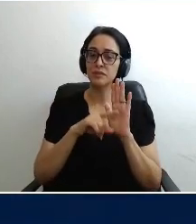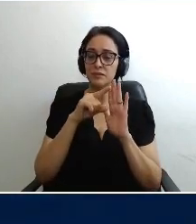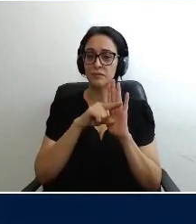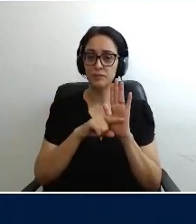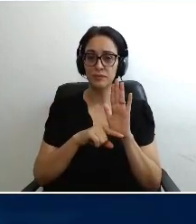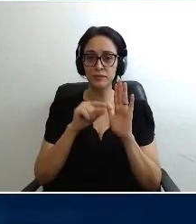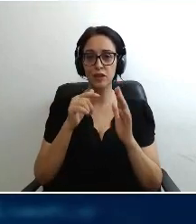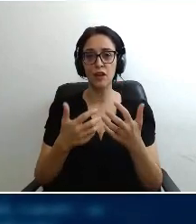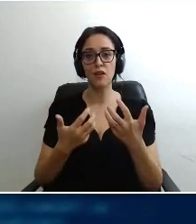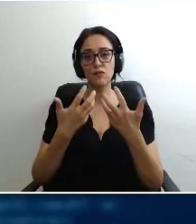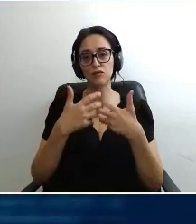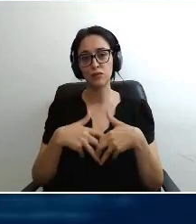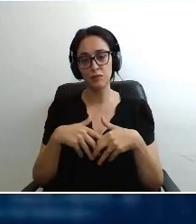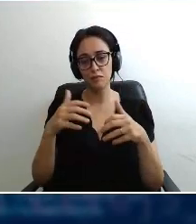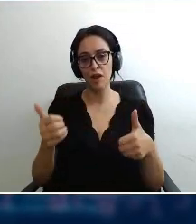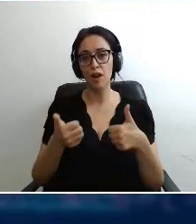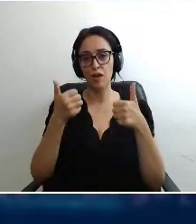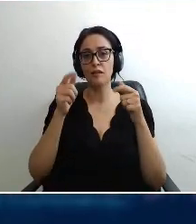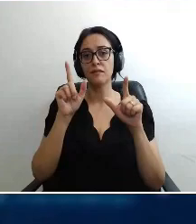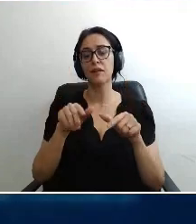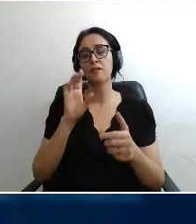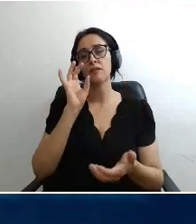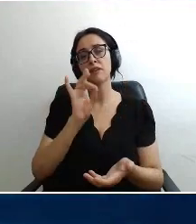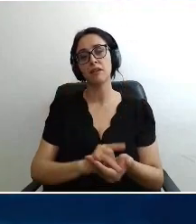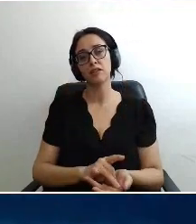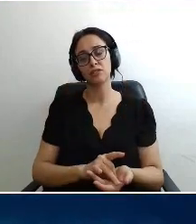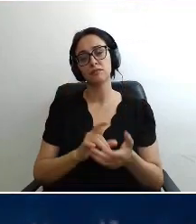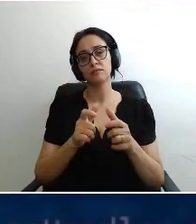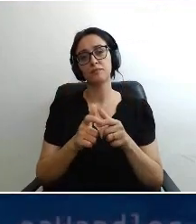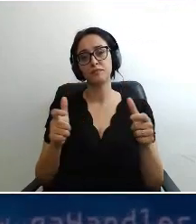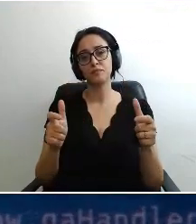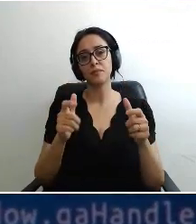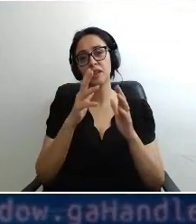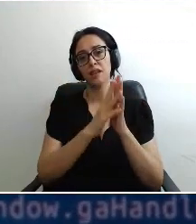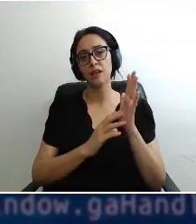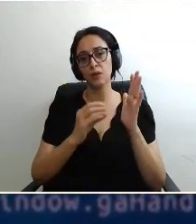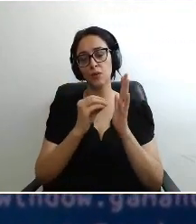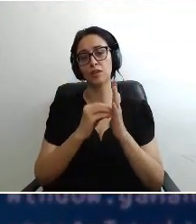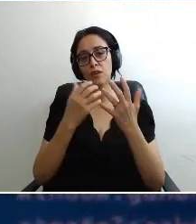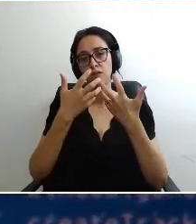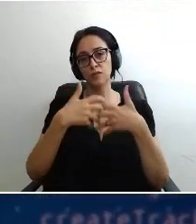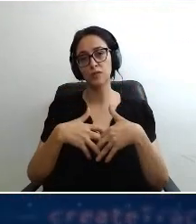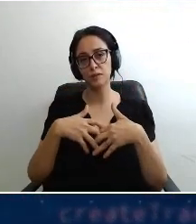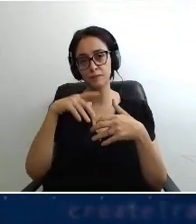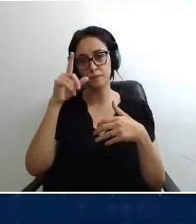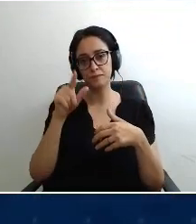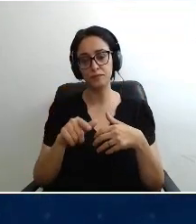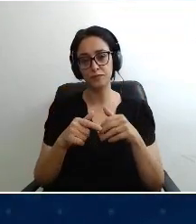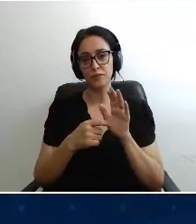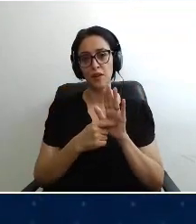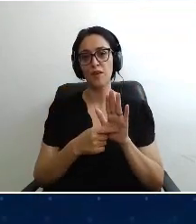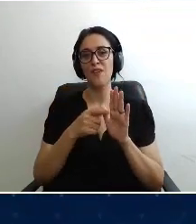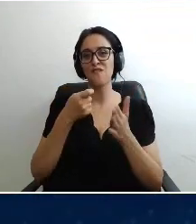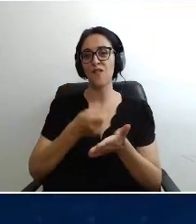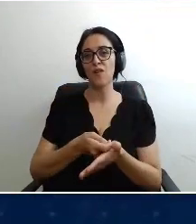vai melhorar. É que, na verdade, geralmente, as linguagens de programação funcional, elas te forçam ali